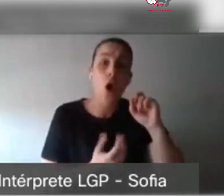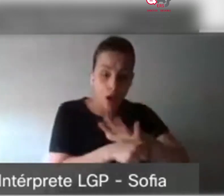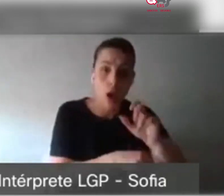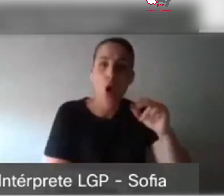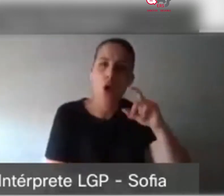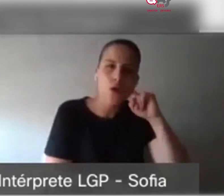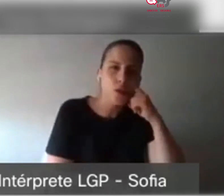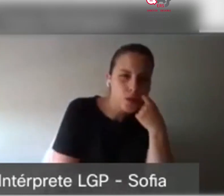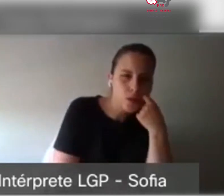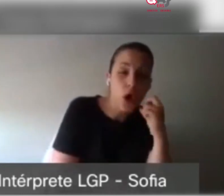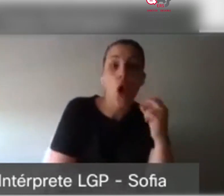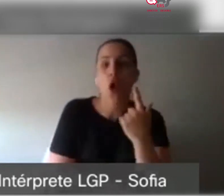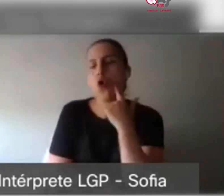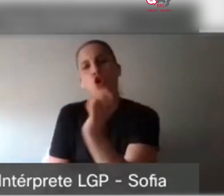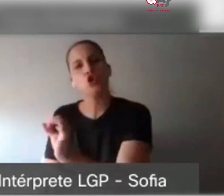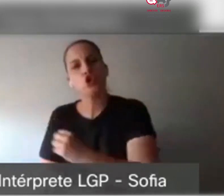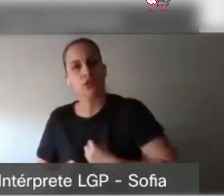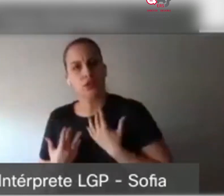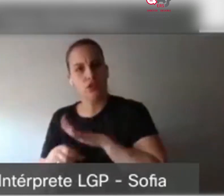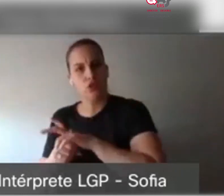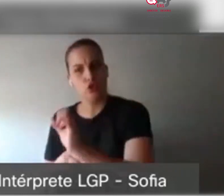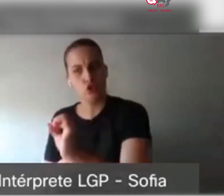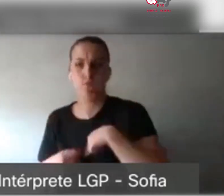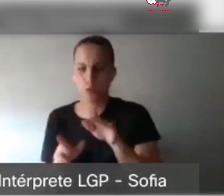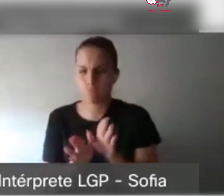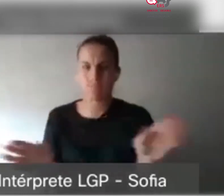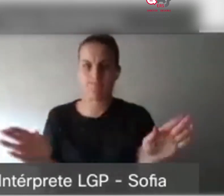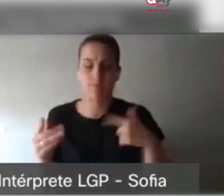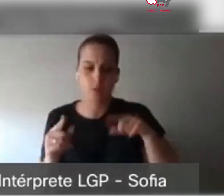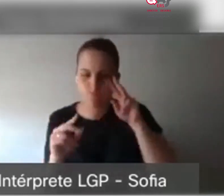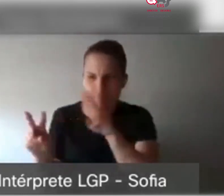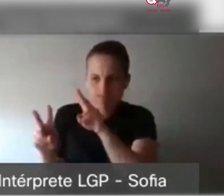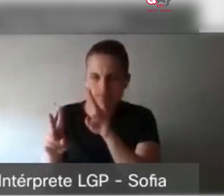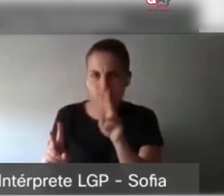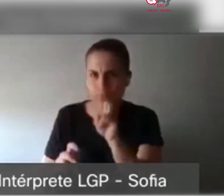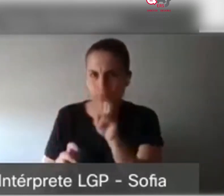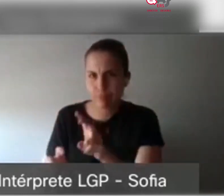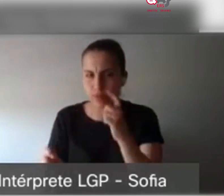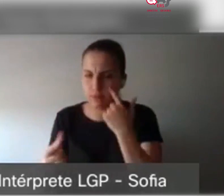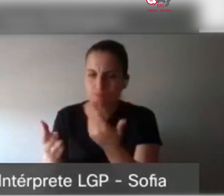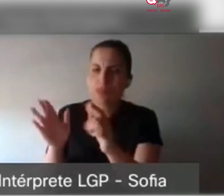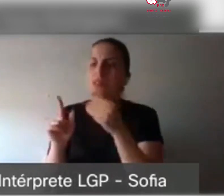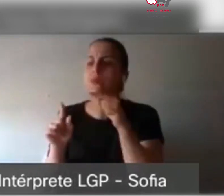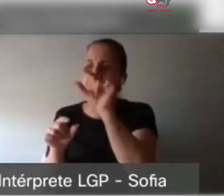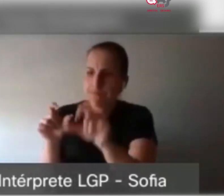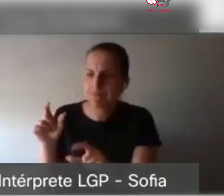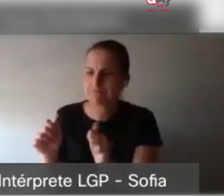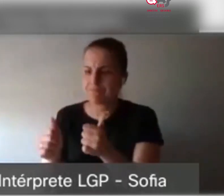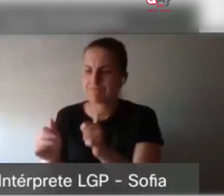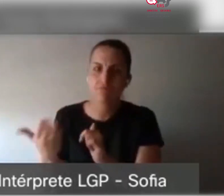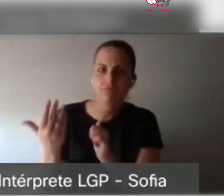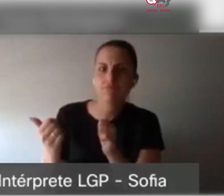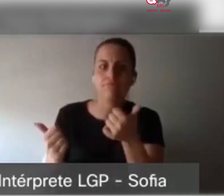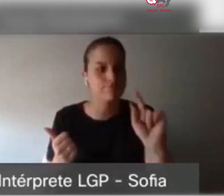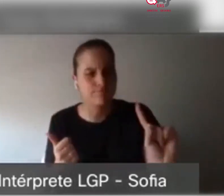infectado. Criamos circuitos específicos de triagem e de rastreio destes doentes, de todos os doentes, aliás,